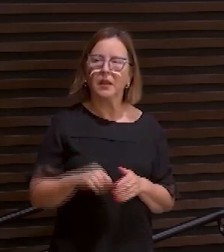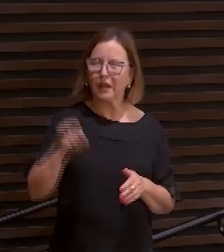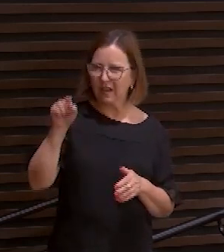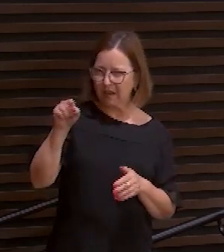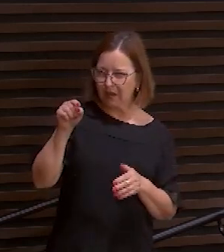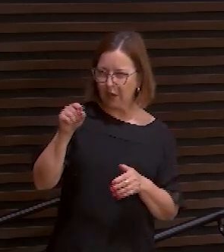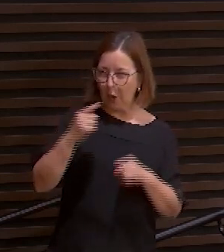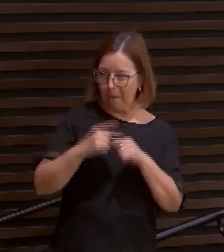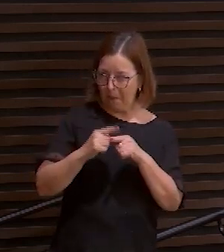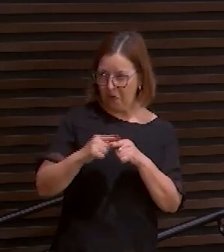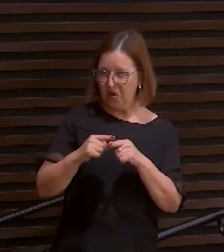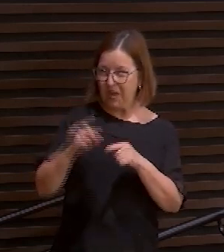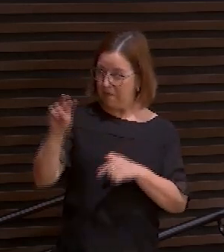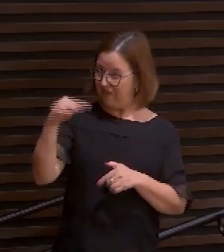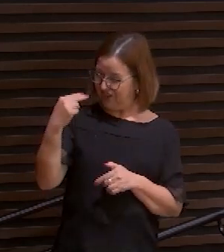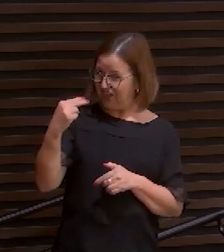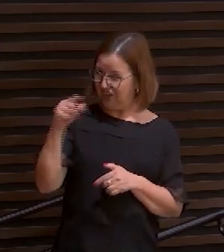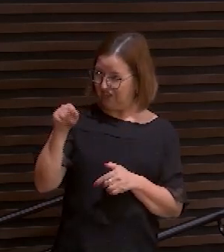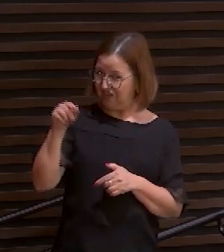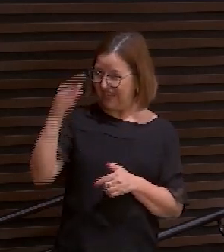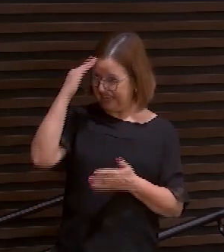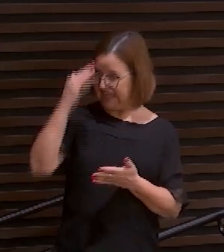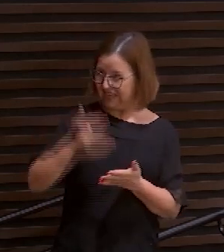viste, creste,